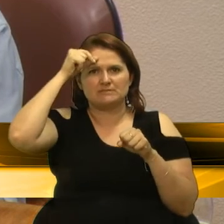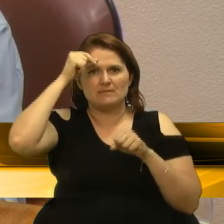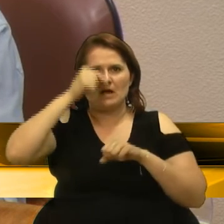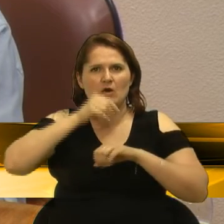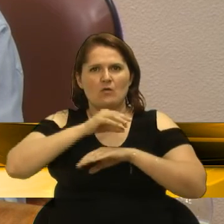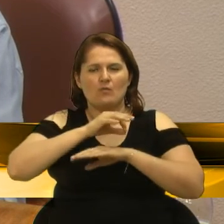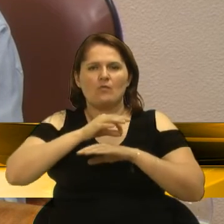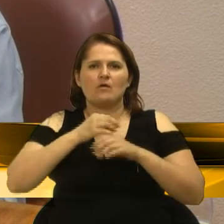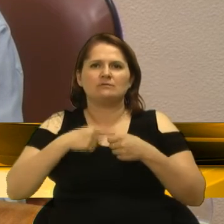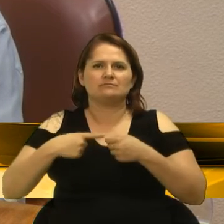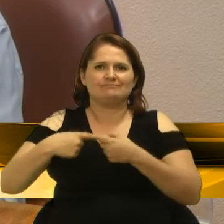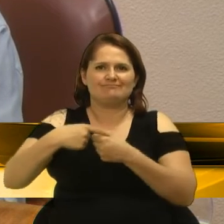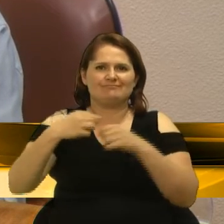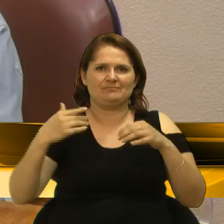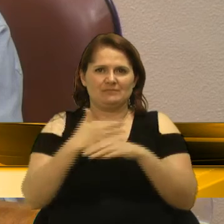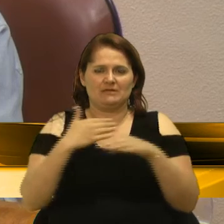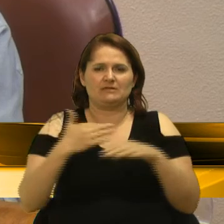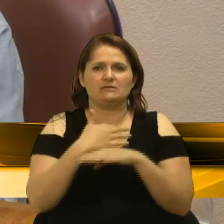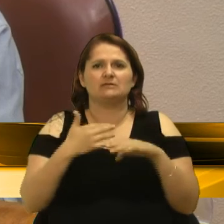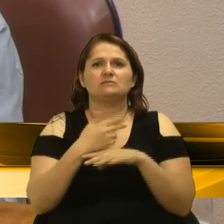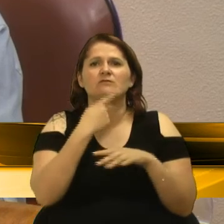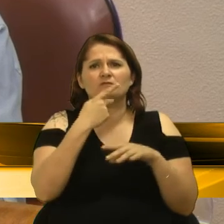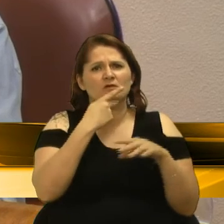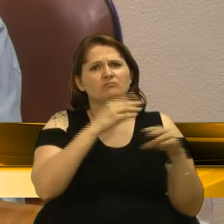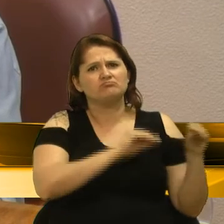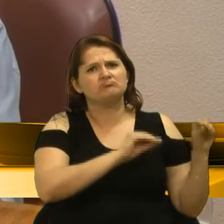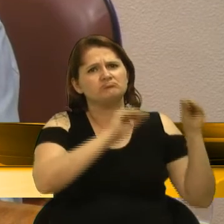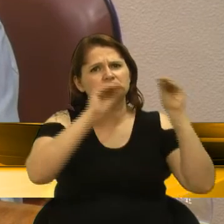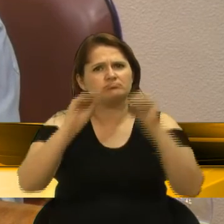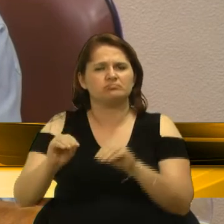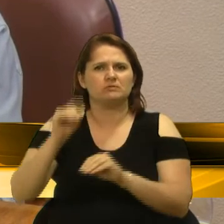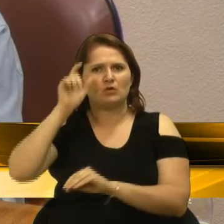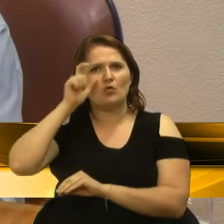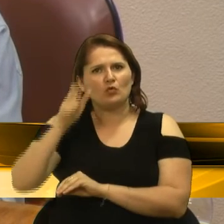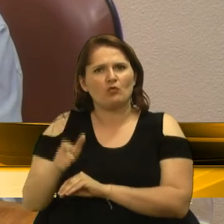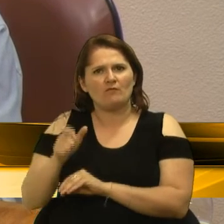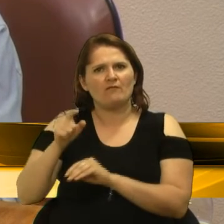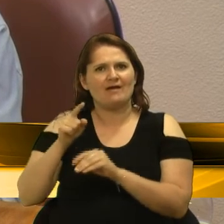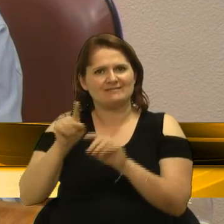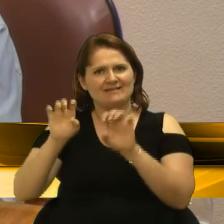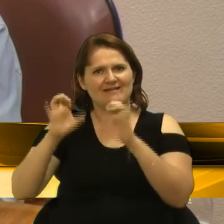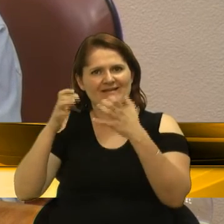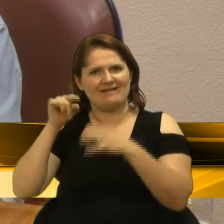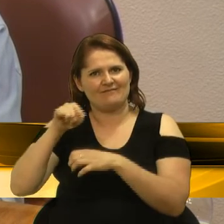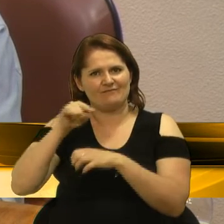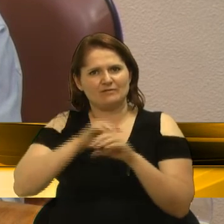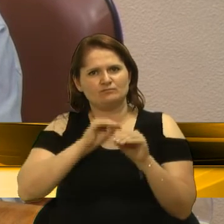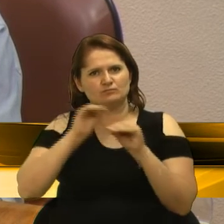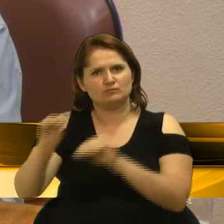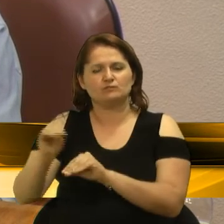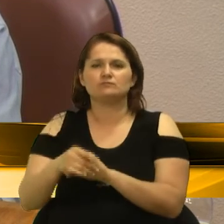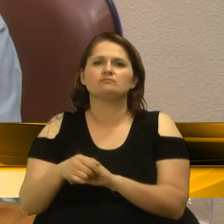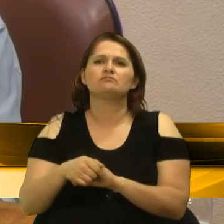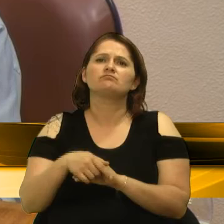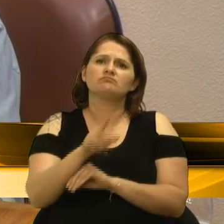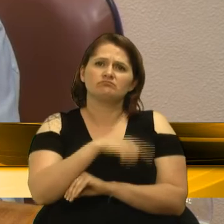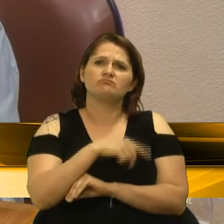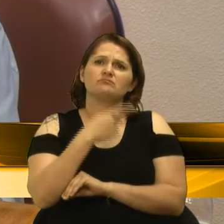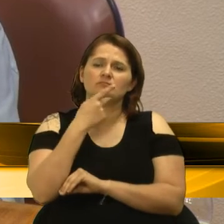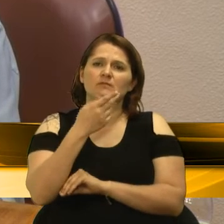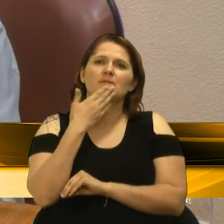espaço localizado no Centro de Cultura Dr. Henrique Ordovás Filho. Posteriormente, sustenta que foi apresentado o parecer da Procuradoria do município, que não